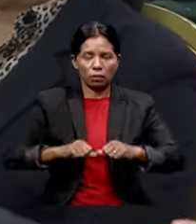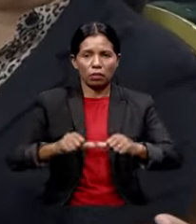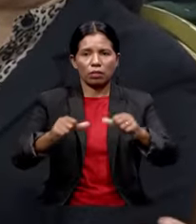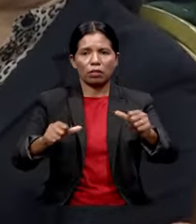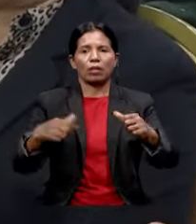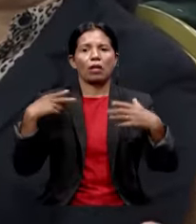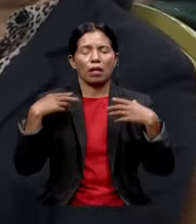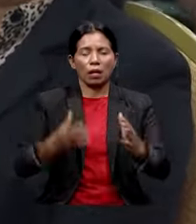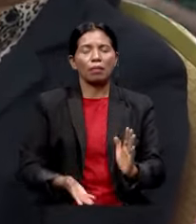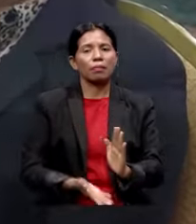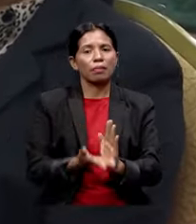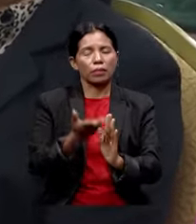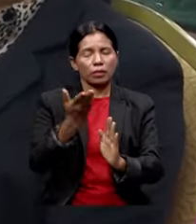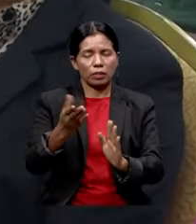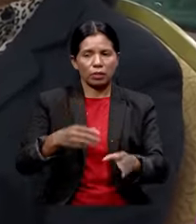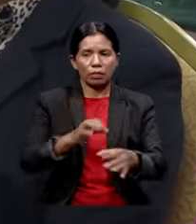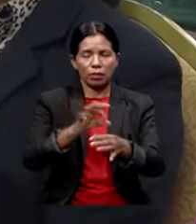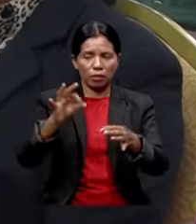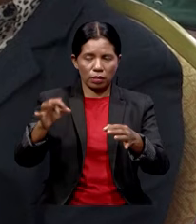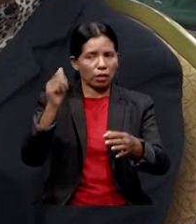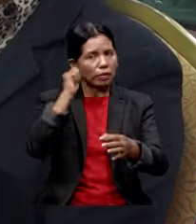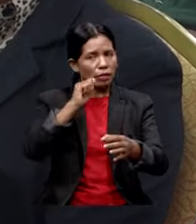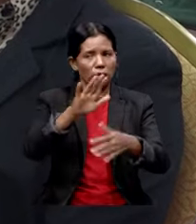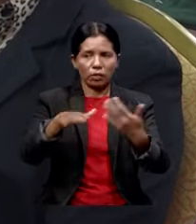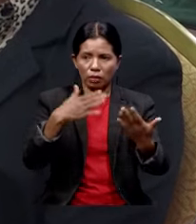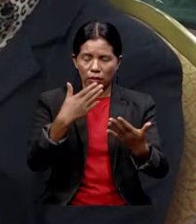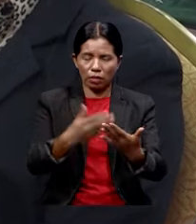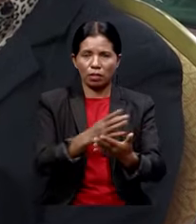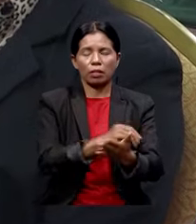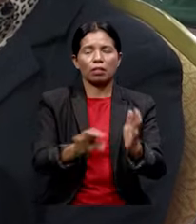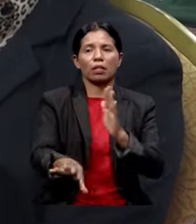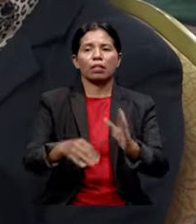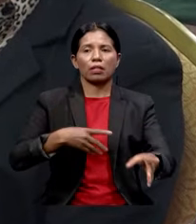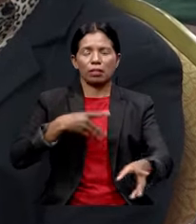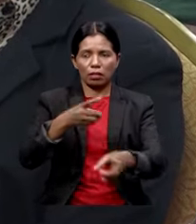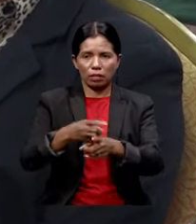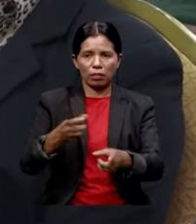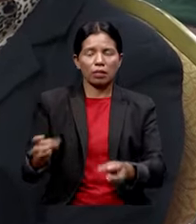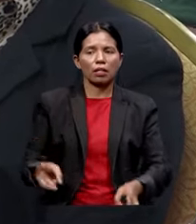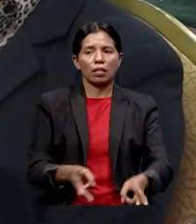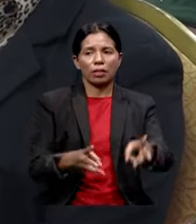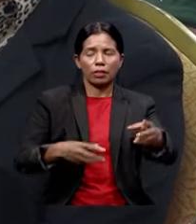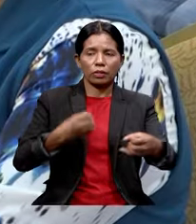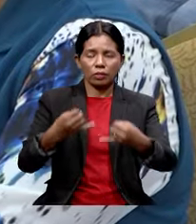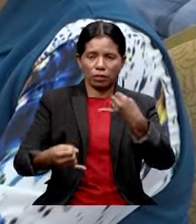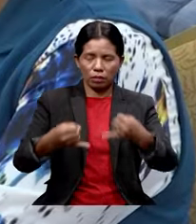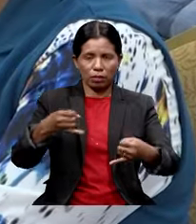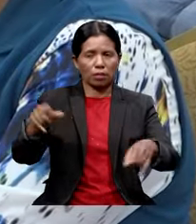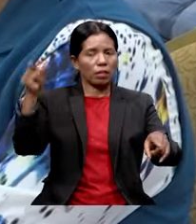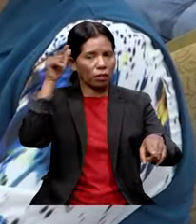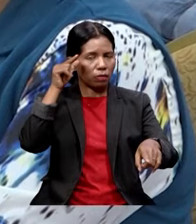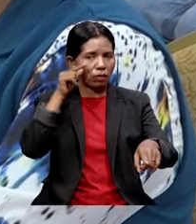hamoris espiritu feto luta ba dignidade, promove feto sira luta ho di hetan direitu, tuir dalan justisa, no igualdade, nebe